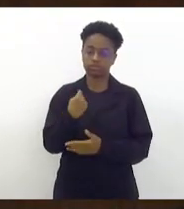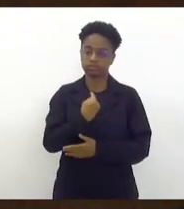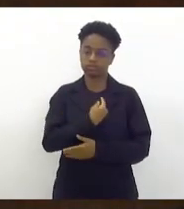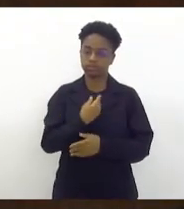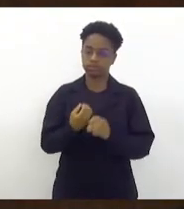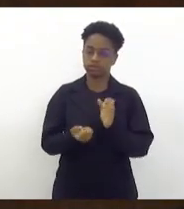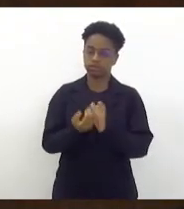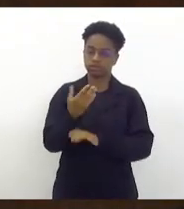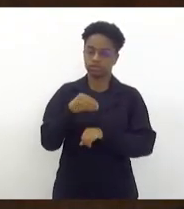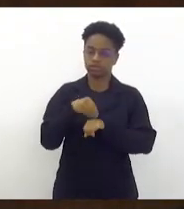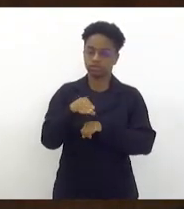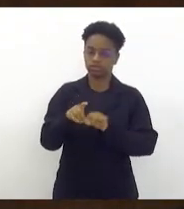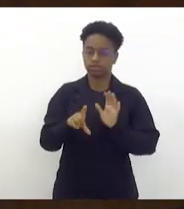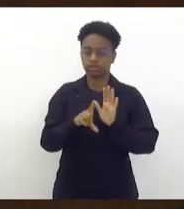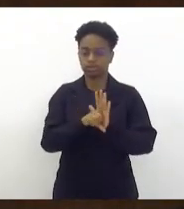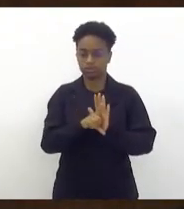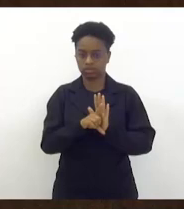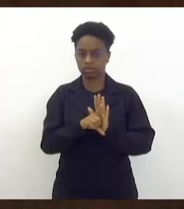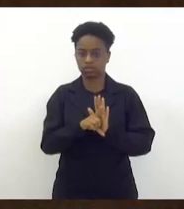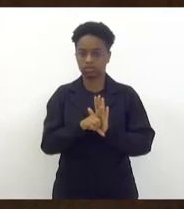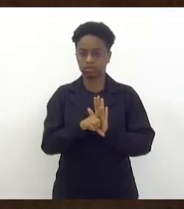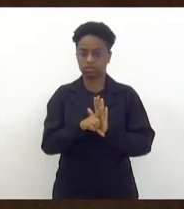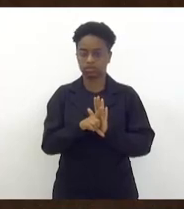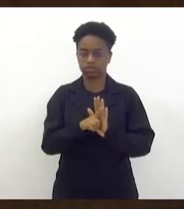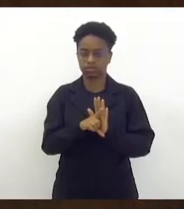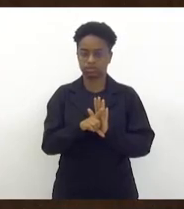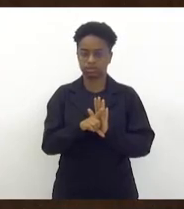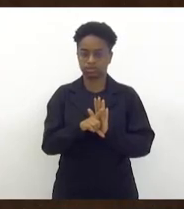indicação legislativa para que se